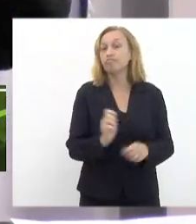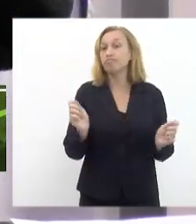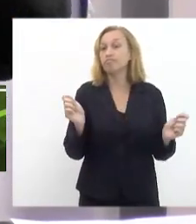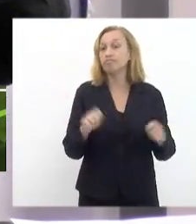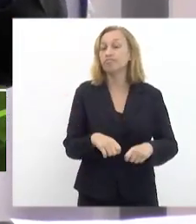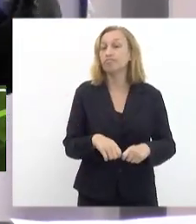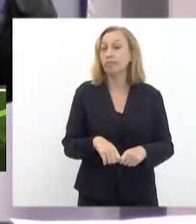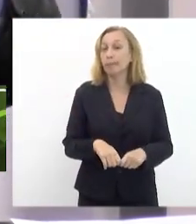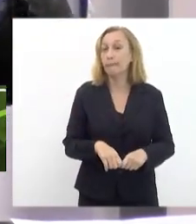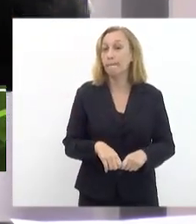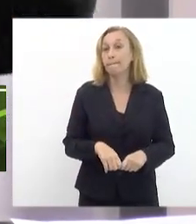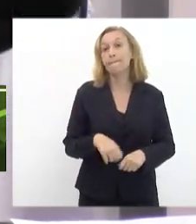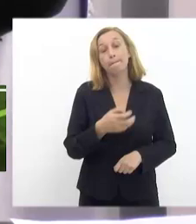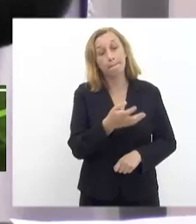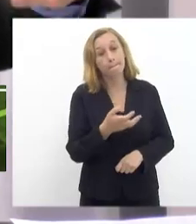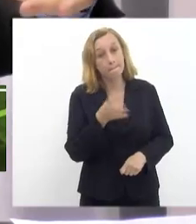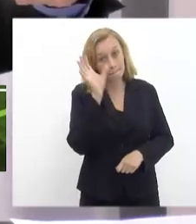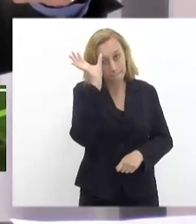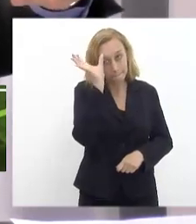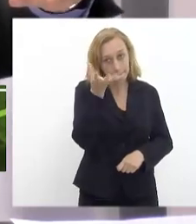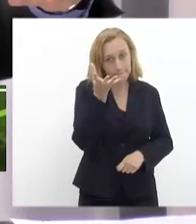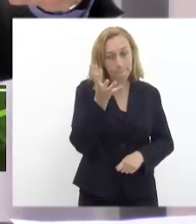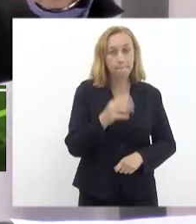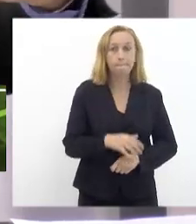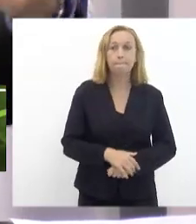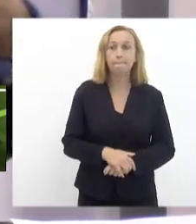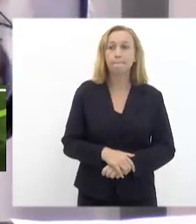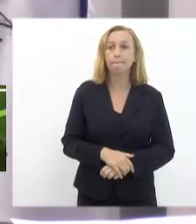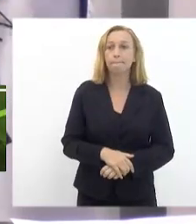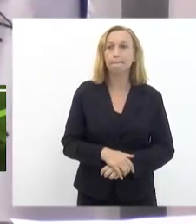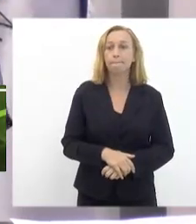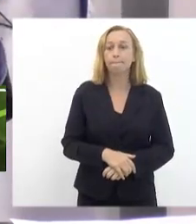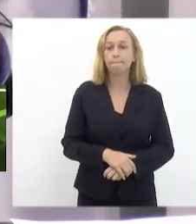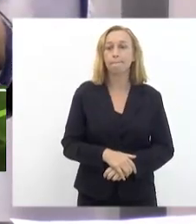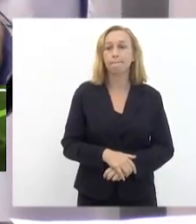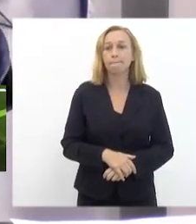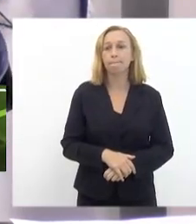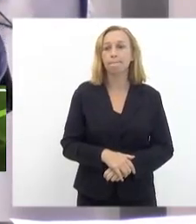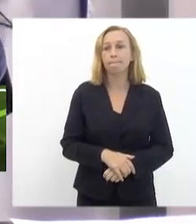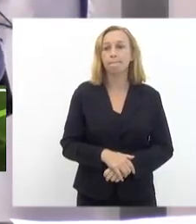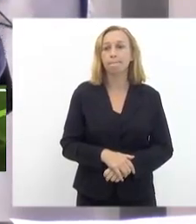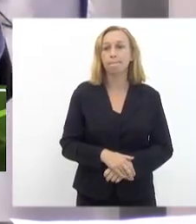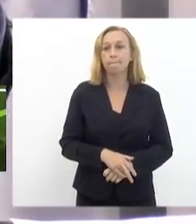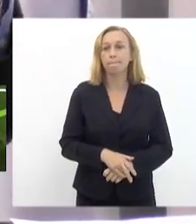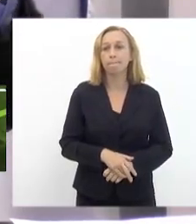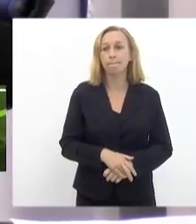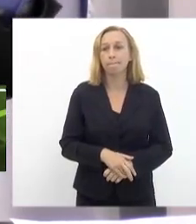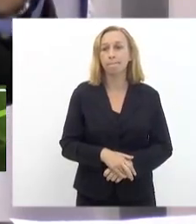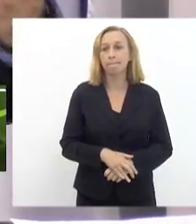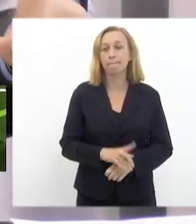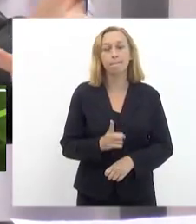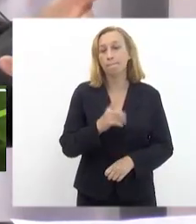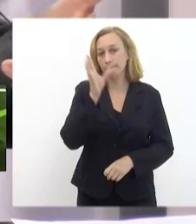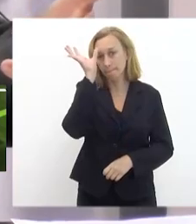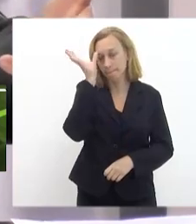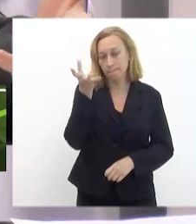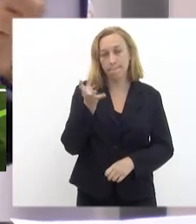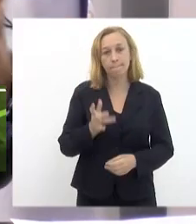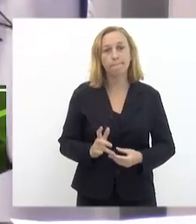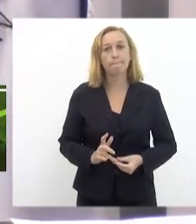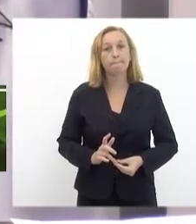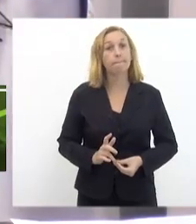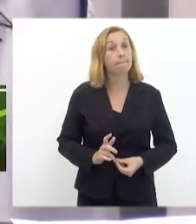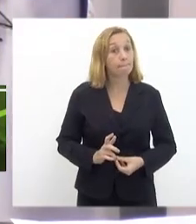capacidade de querer resolver suas questões e ele não resolveu suas